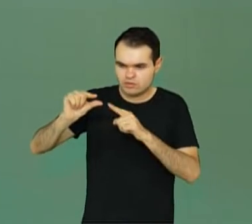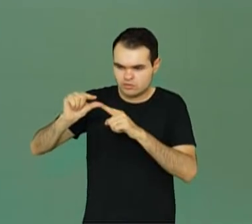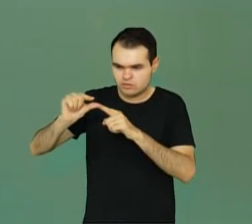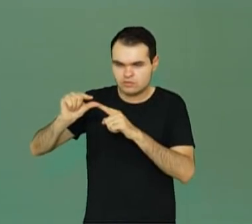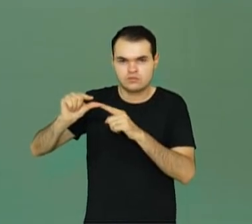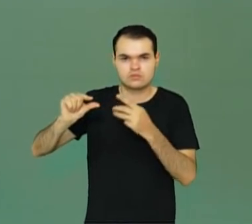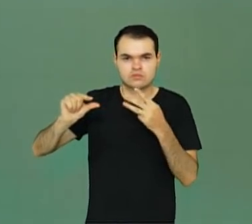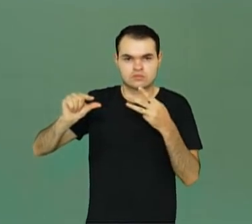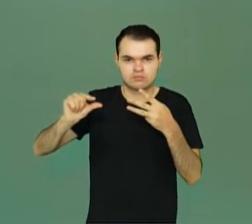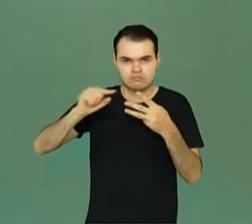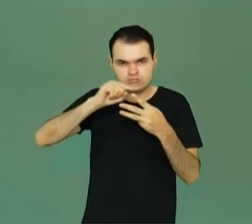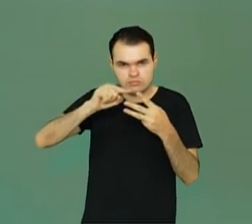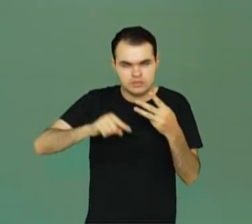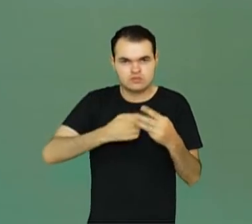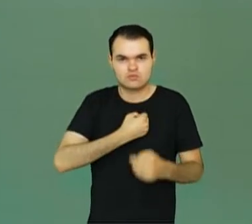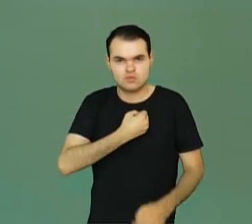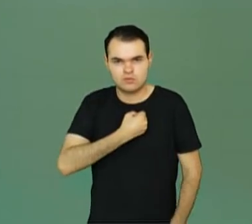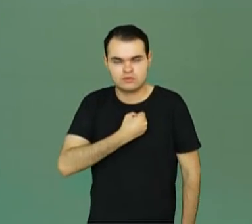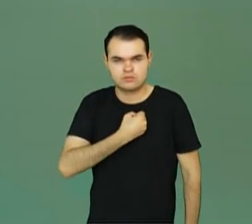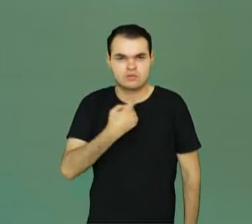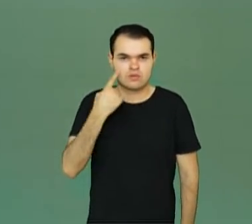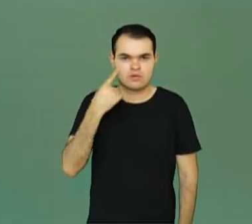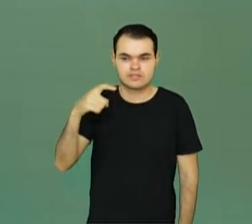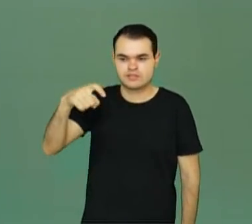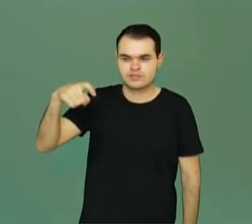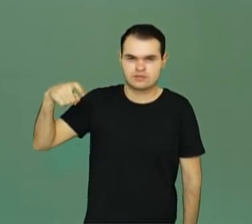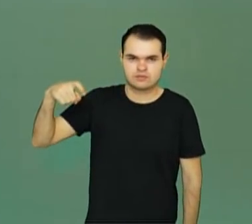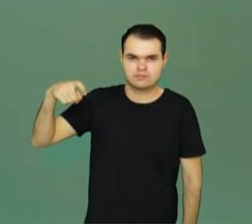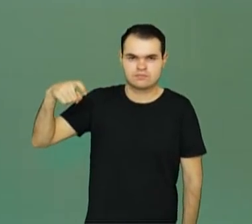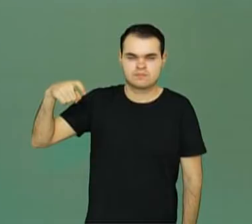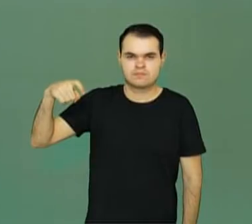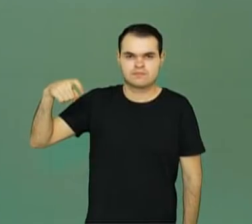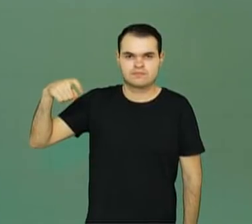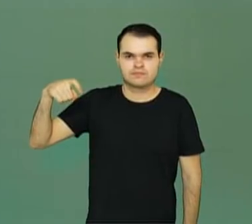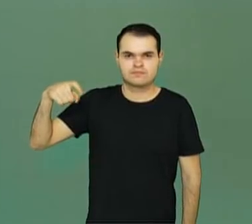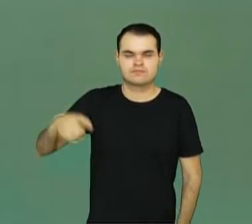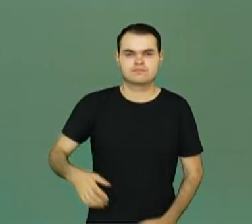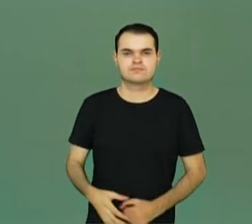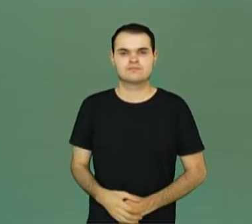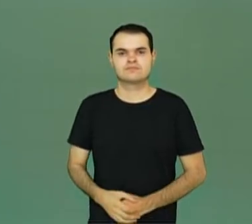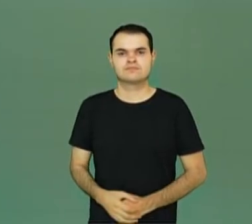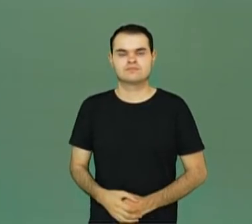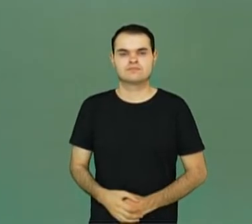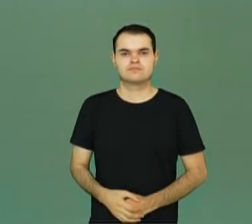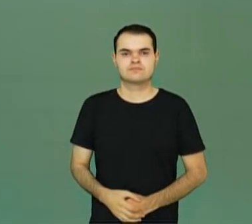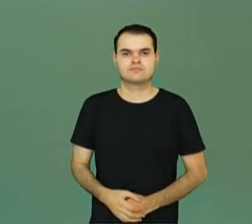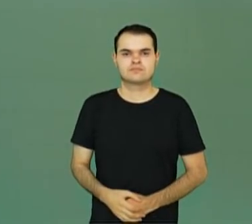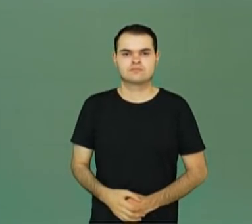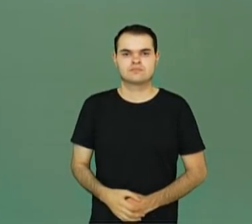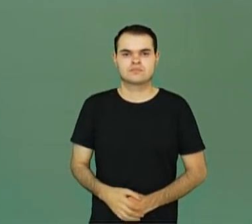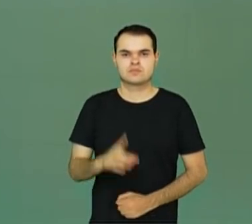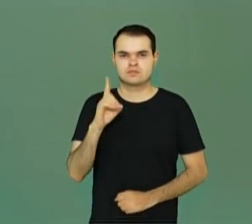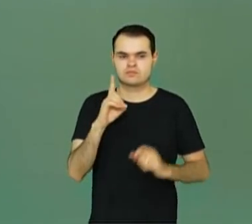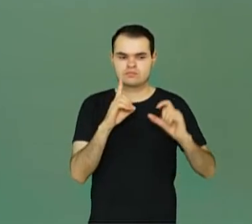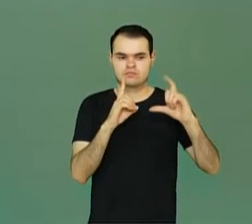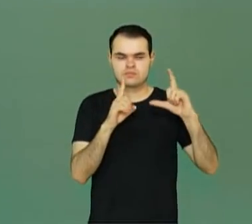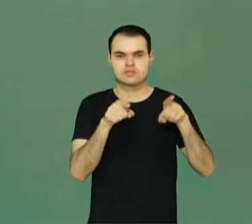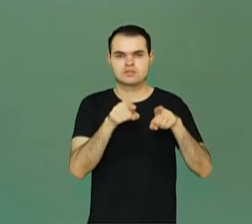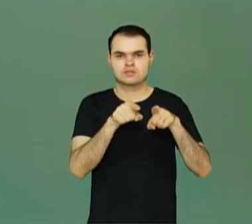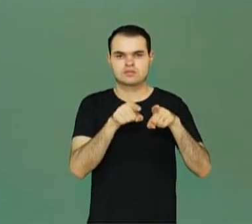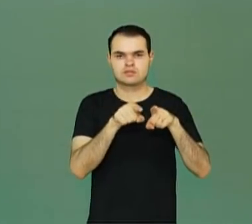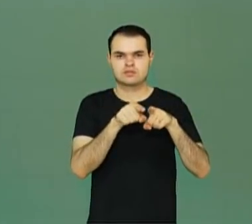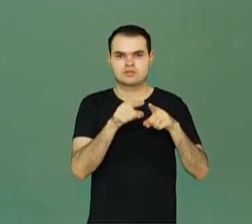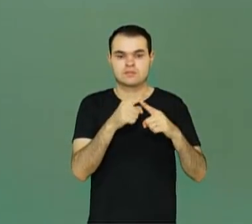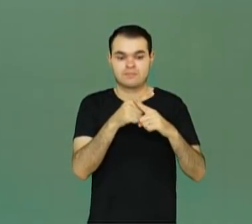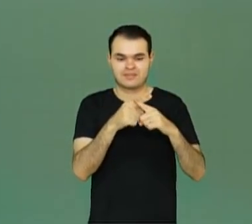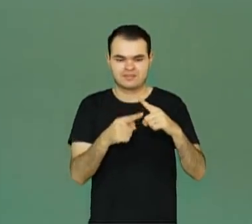três números. Então eu vou chamar ele de x. Então aqui, x. A maior diagonal, ela também vai, a